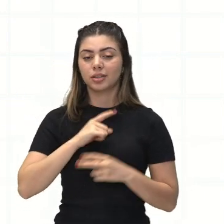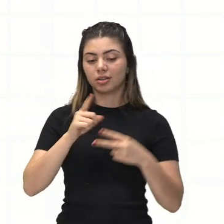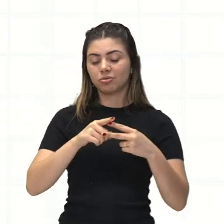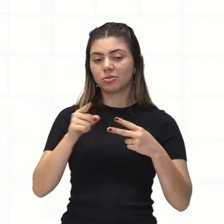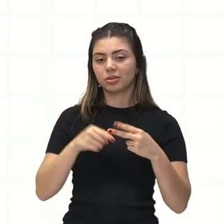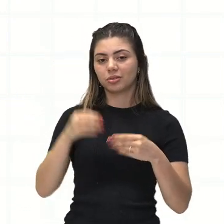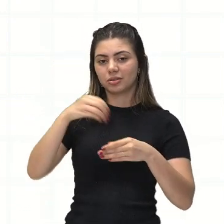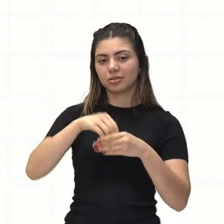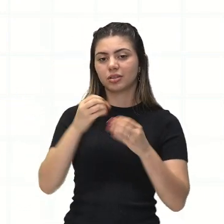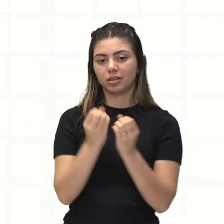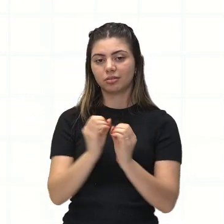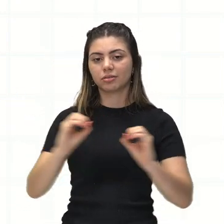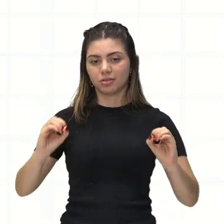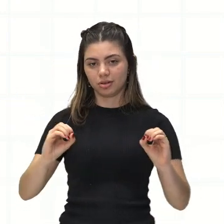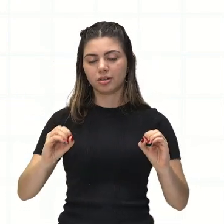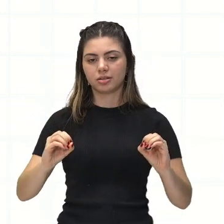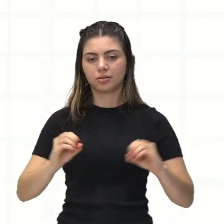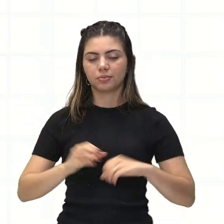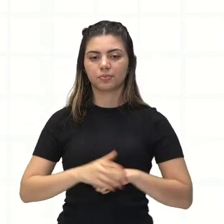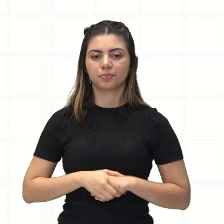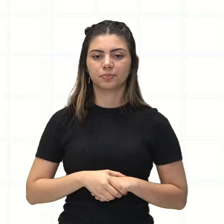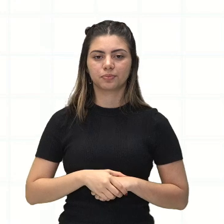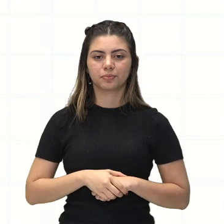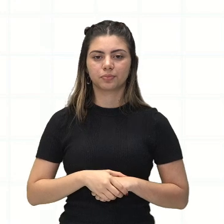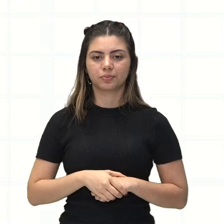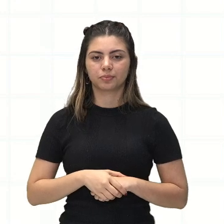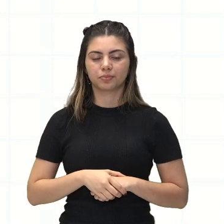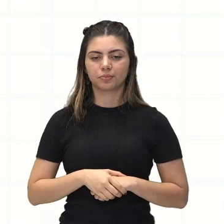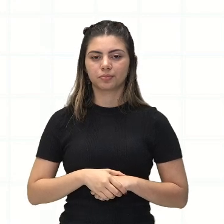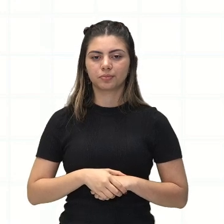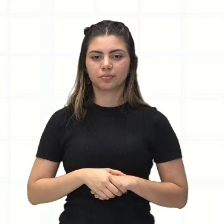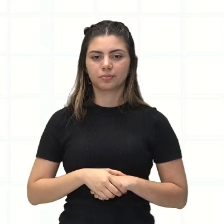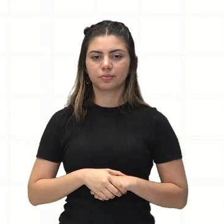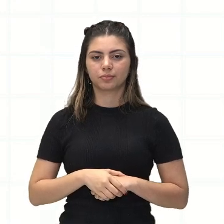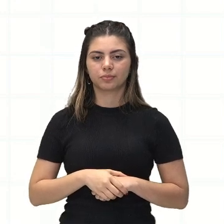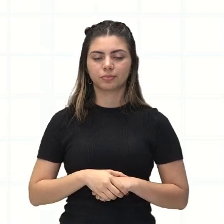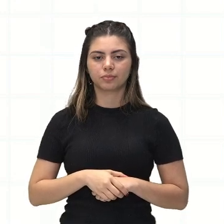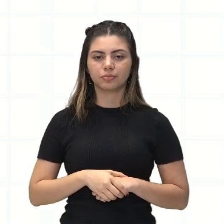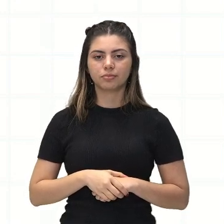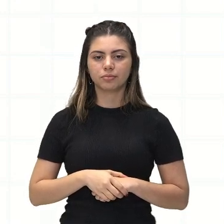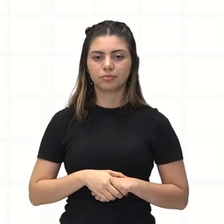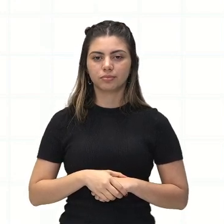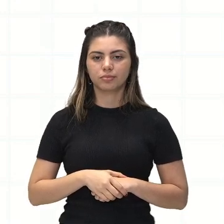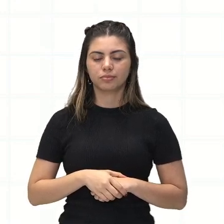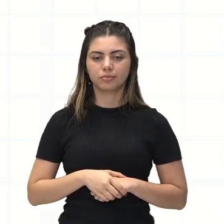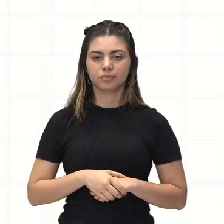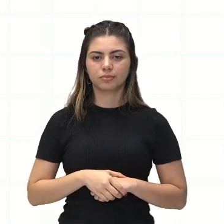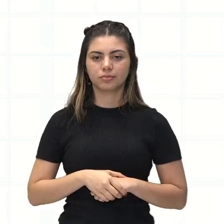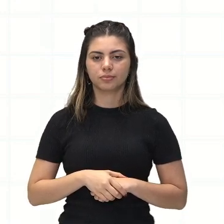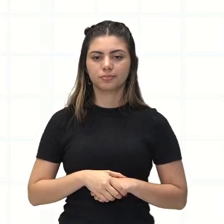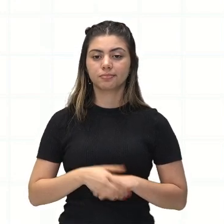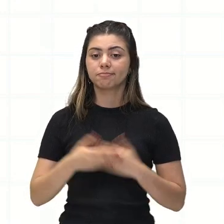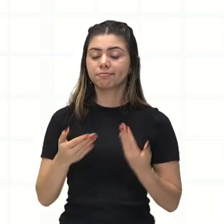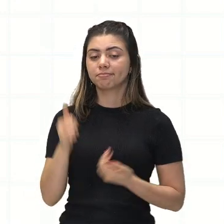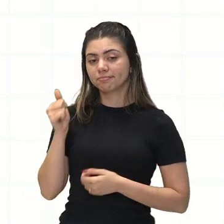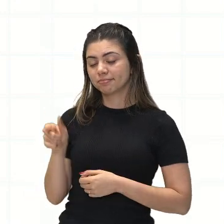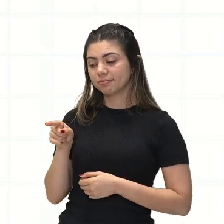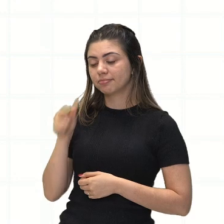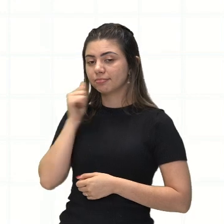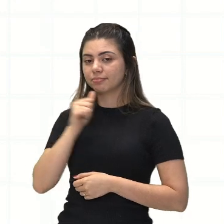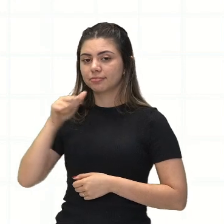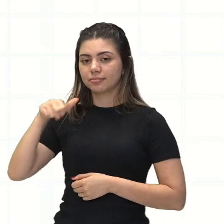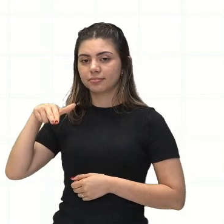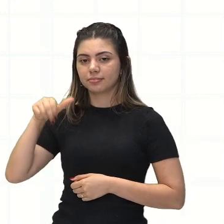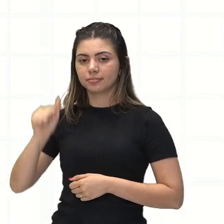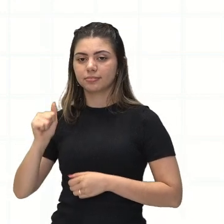objeto indireto nesse caso. Só apagar aqui. Pronto. Ana enviou. Enviou o